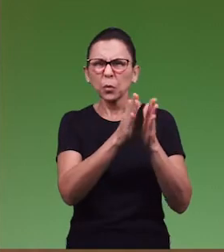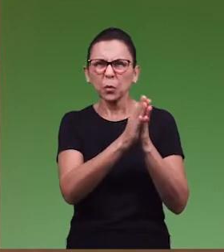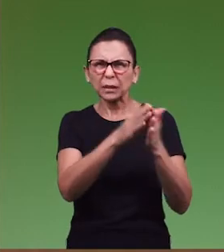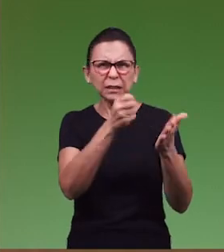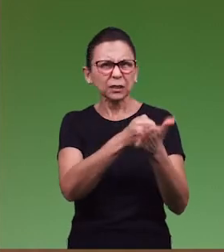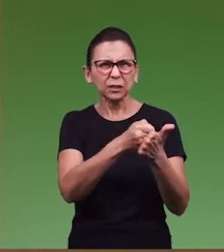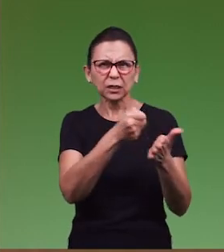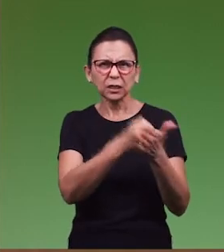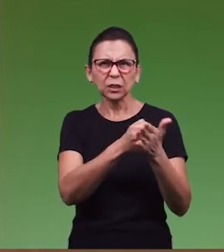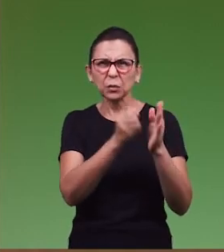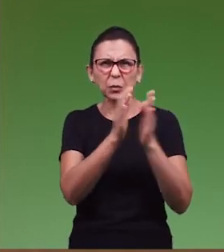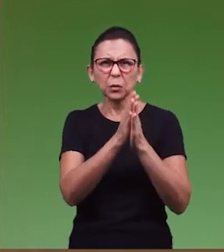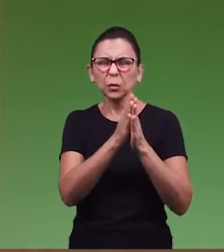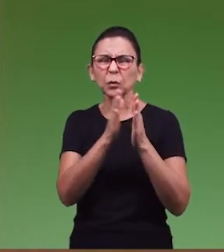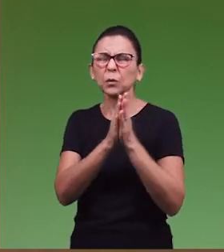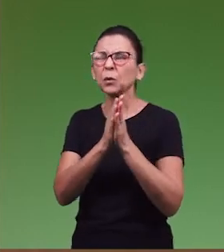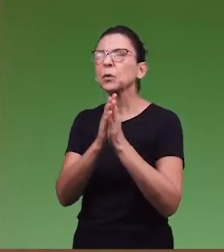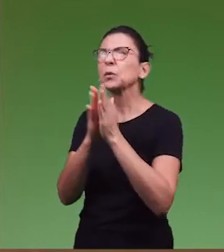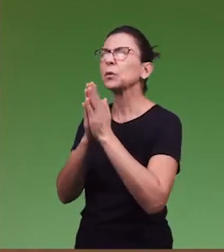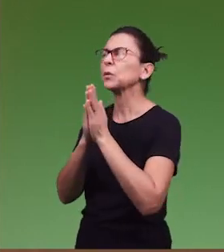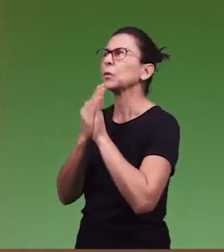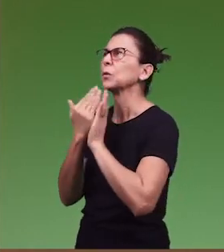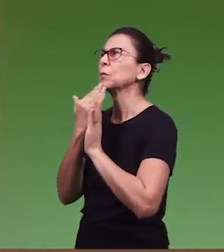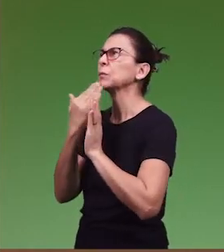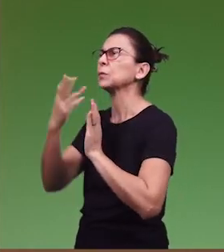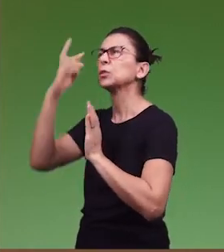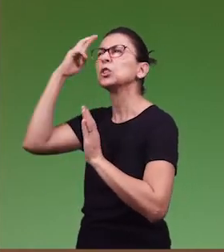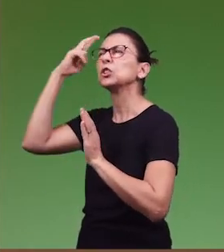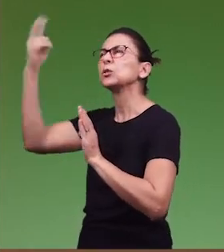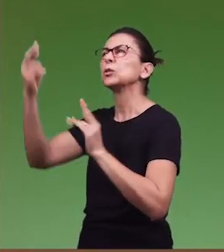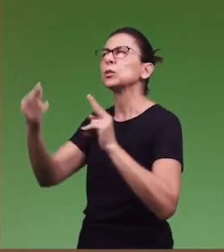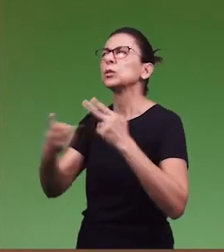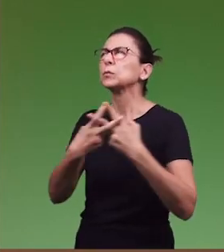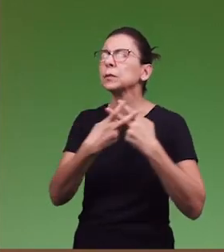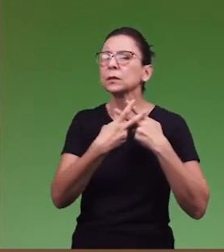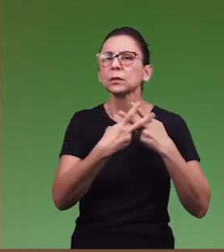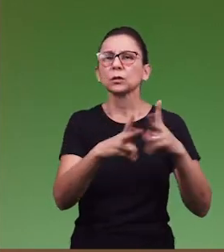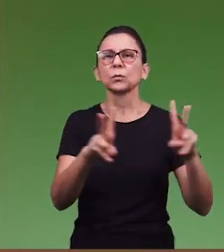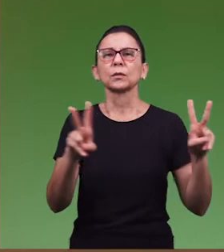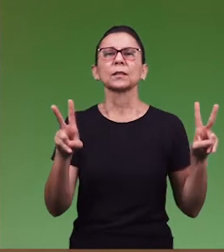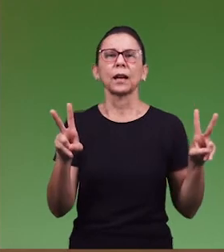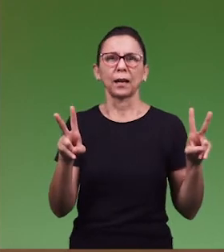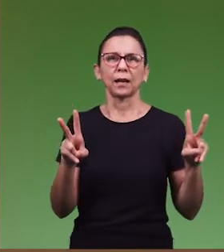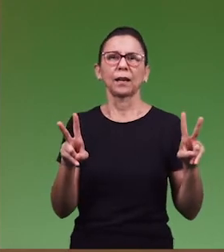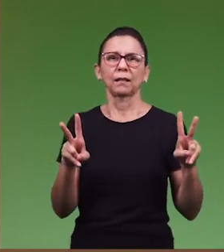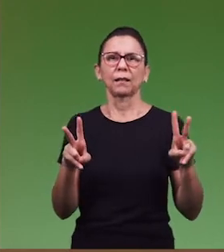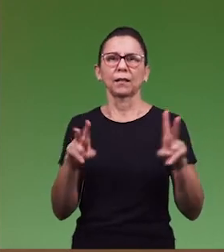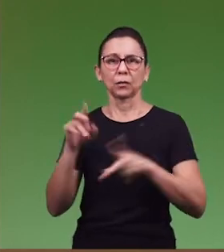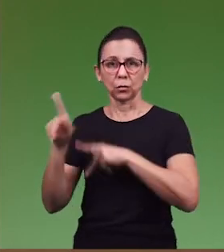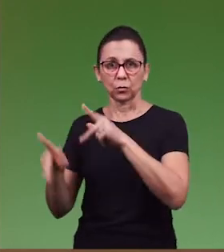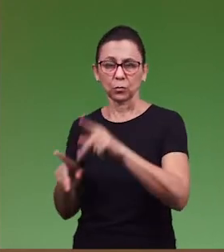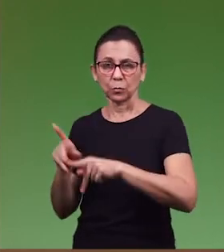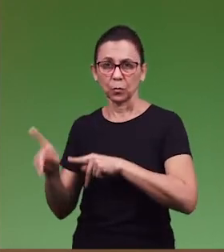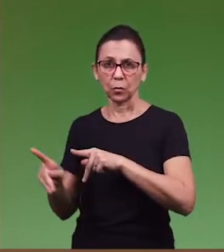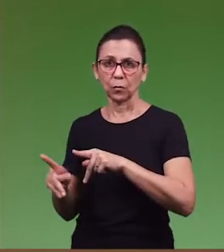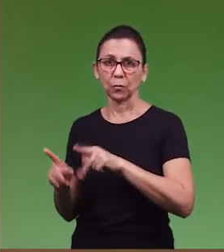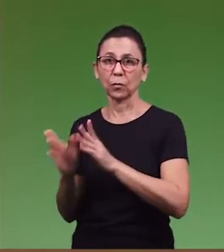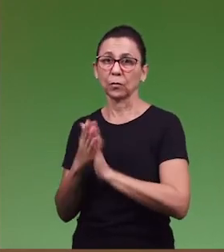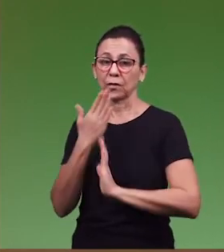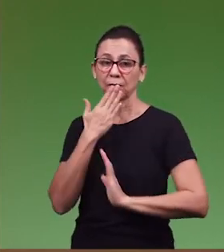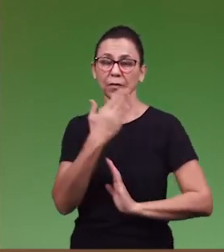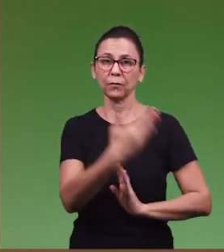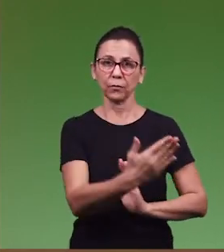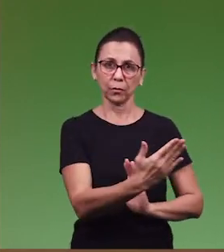Pedro, ou seja, a perseverança na oração. Então ali, quando a igreja estava agindo